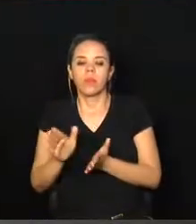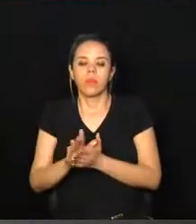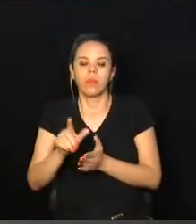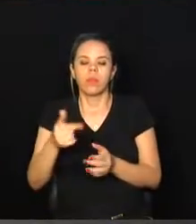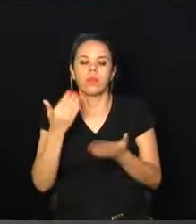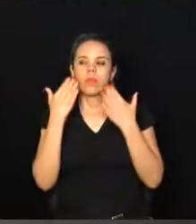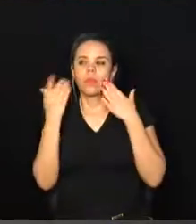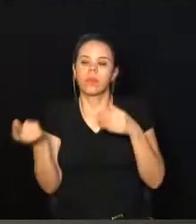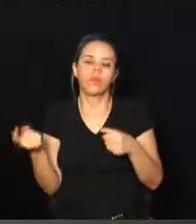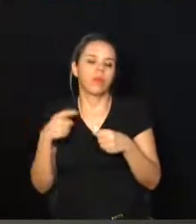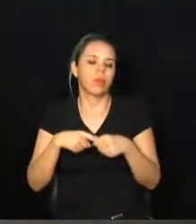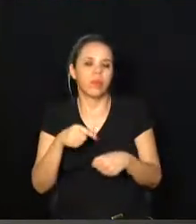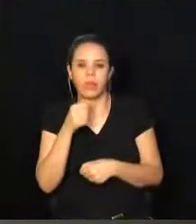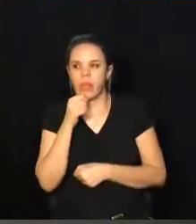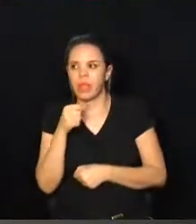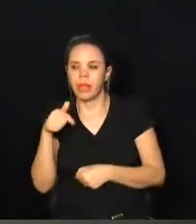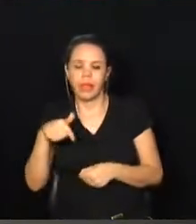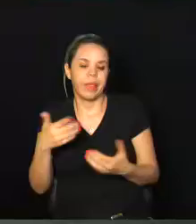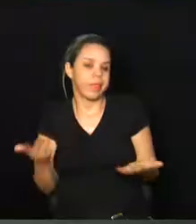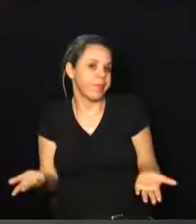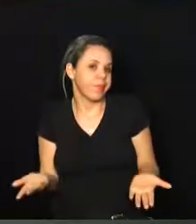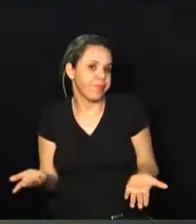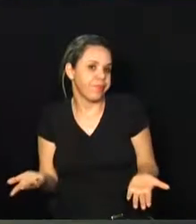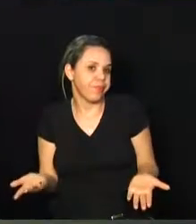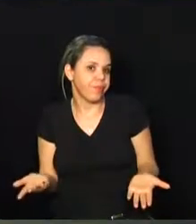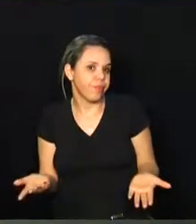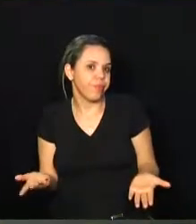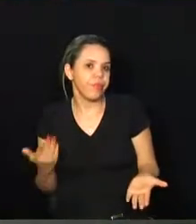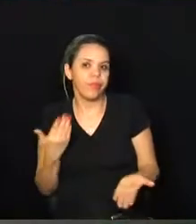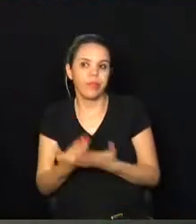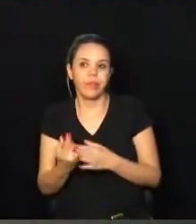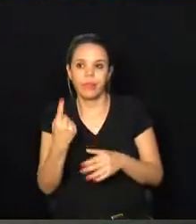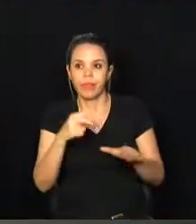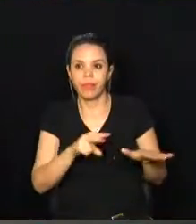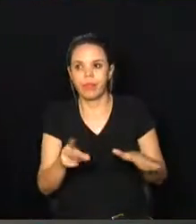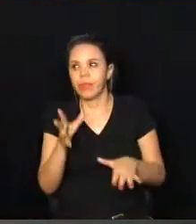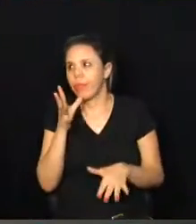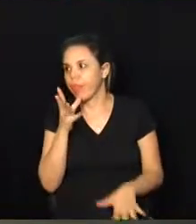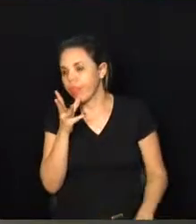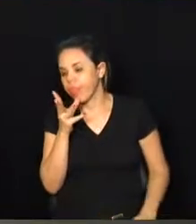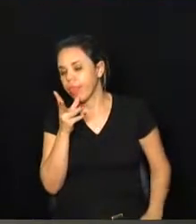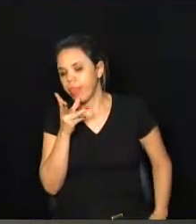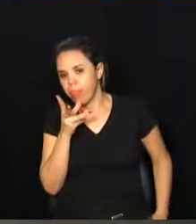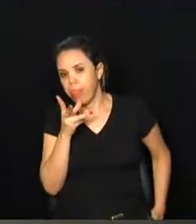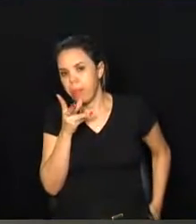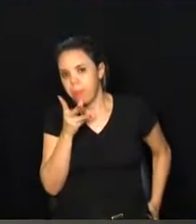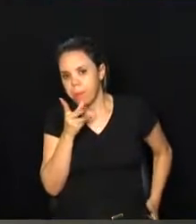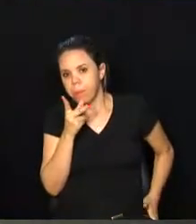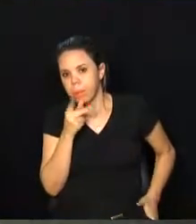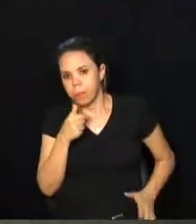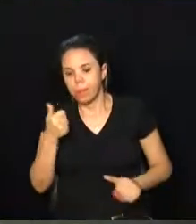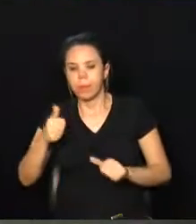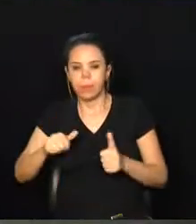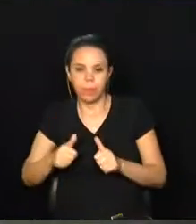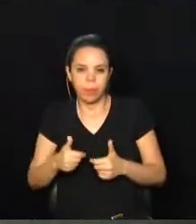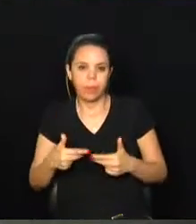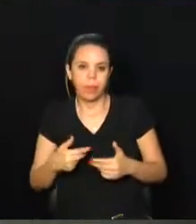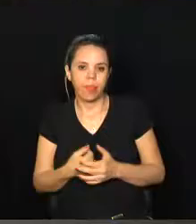não retornou para cá. Quer dizer, nisso você perdeu uma semana. Nesse trâmite, você perde uma